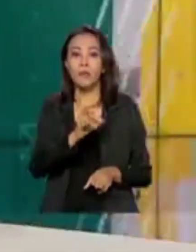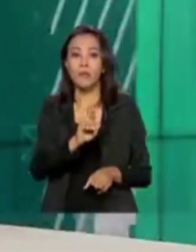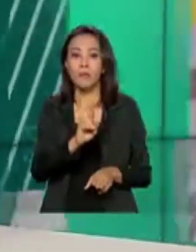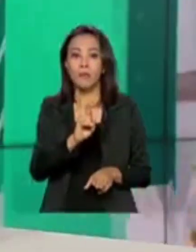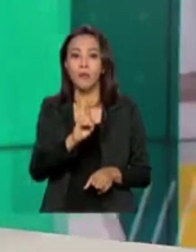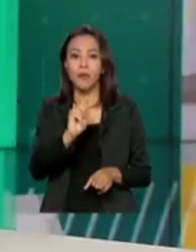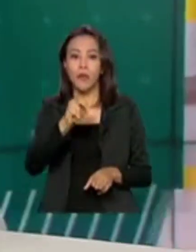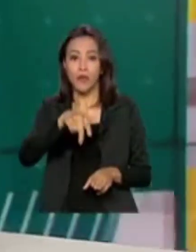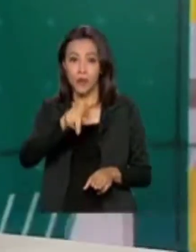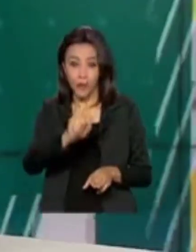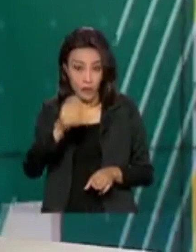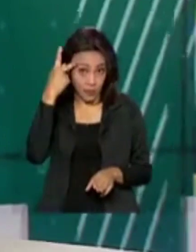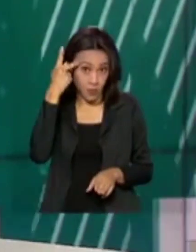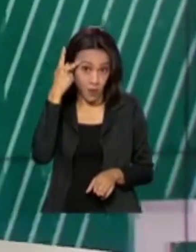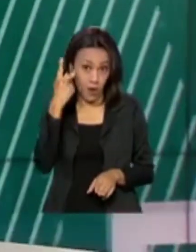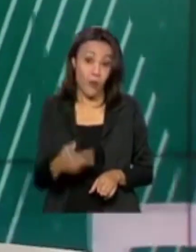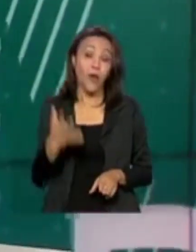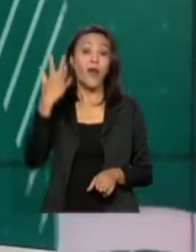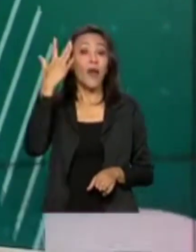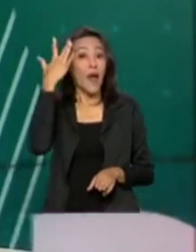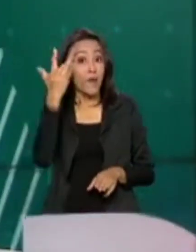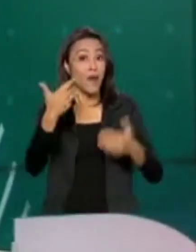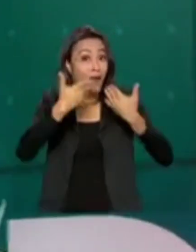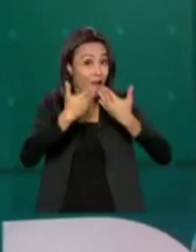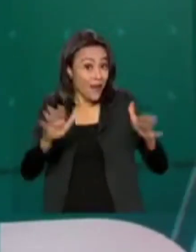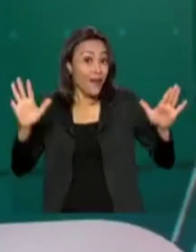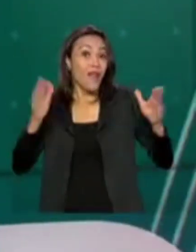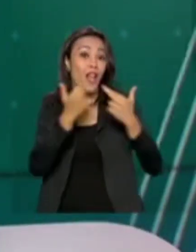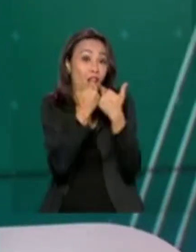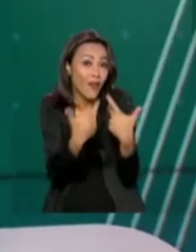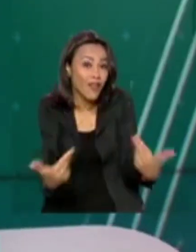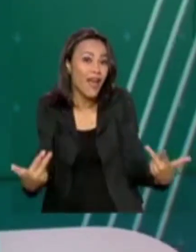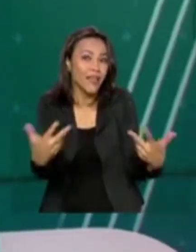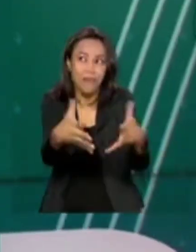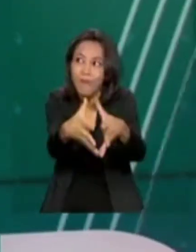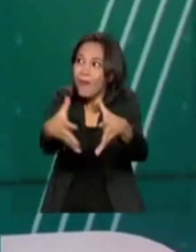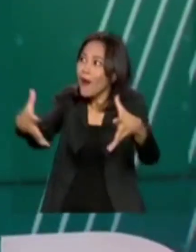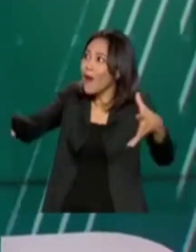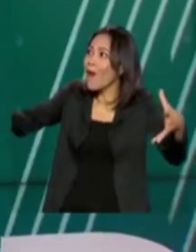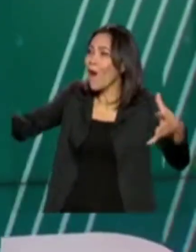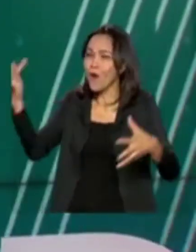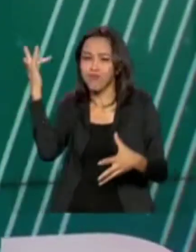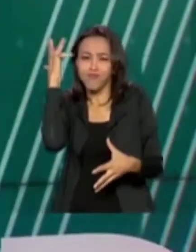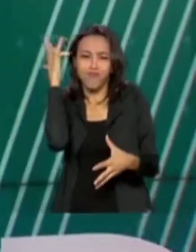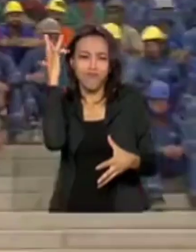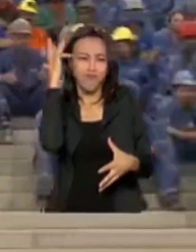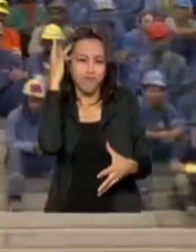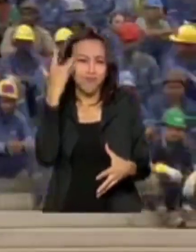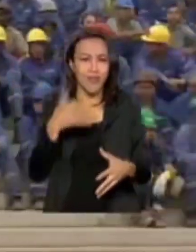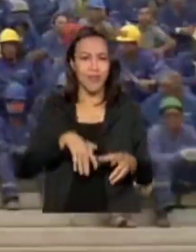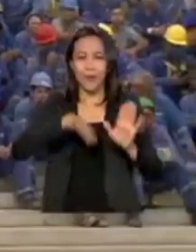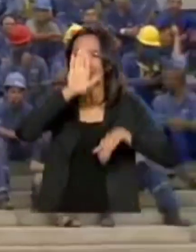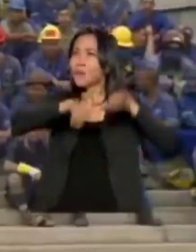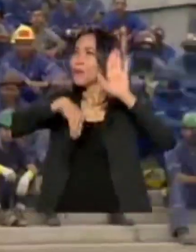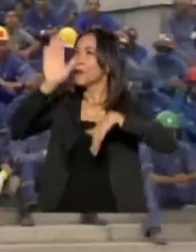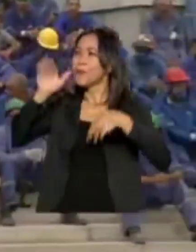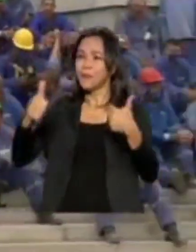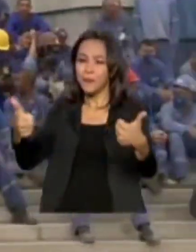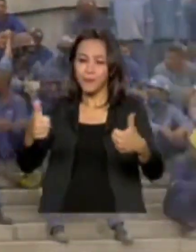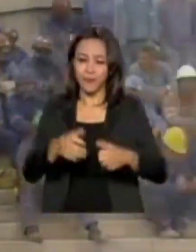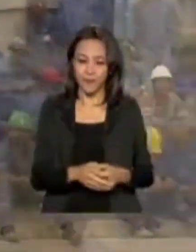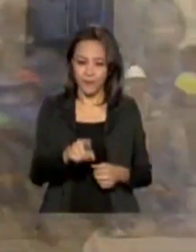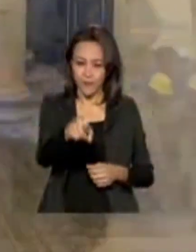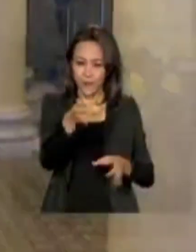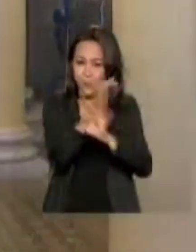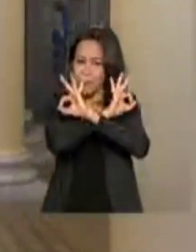anos fechado. E reabre cheio de novidades, maior, mais moderno e restaurado. Uma super